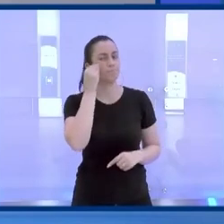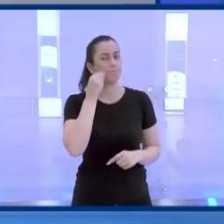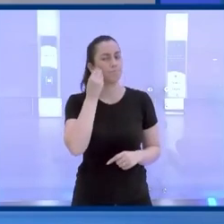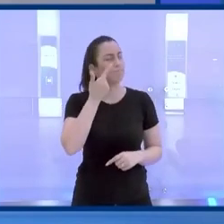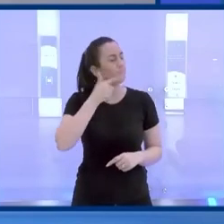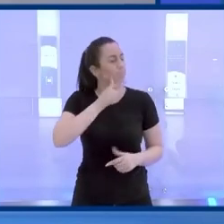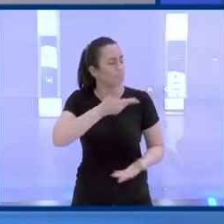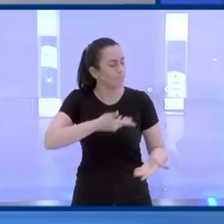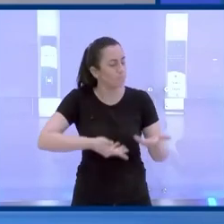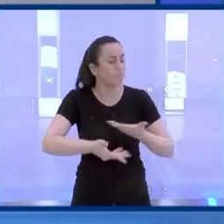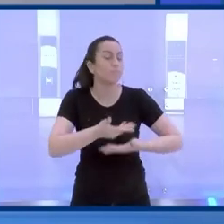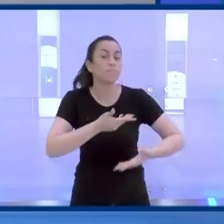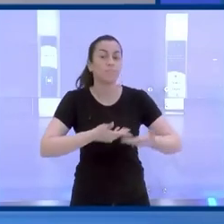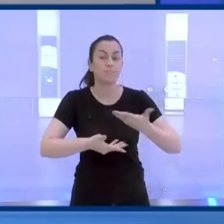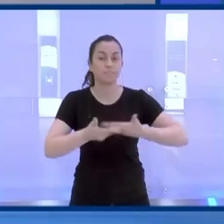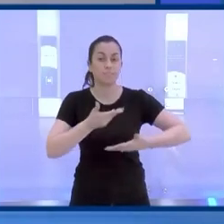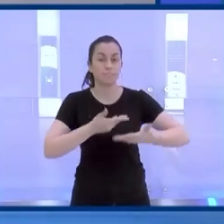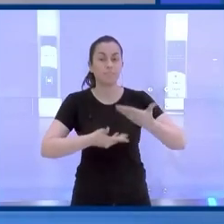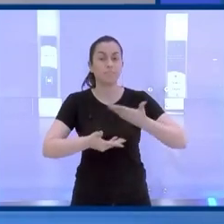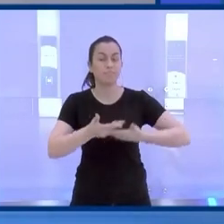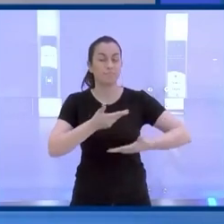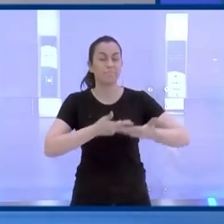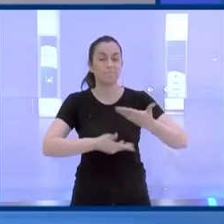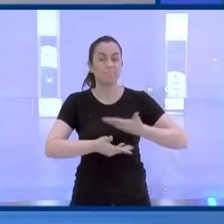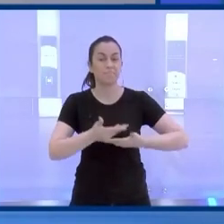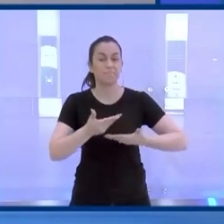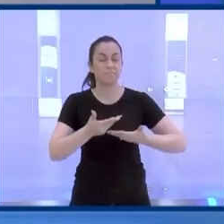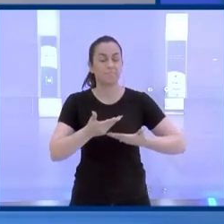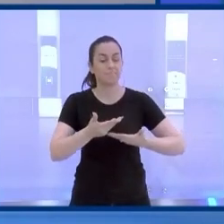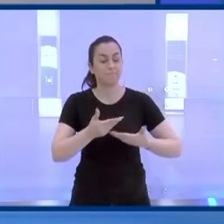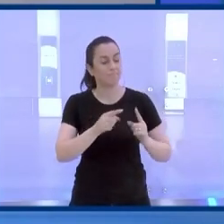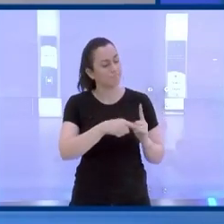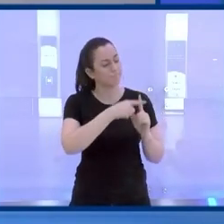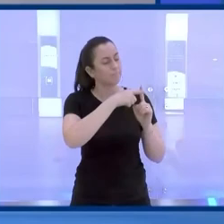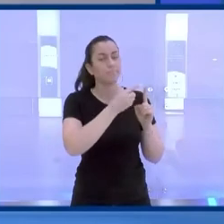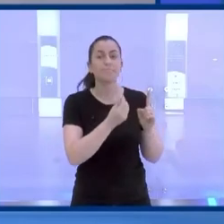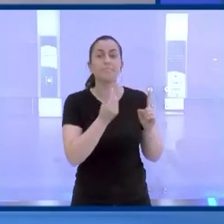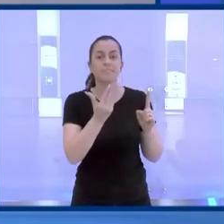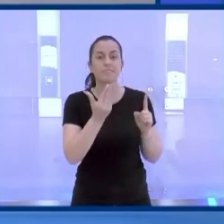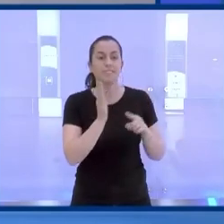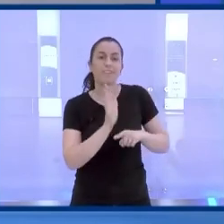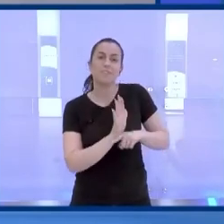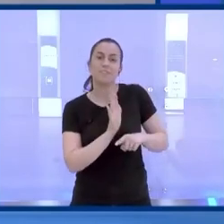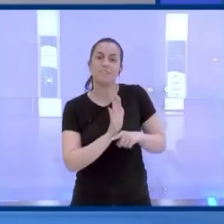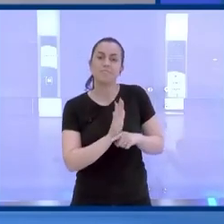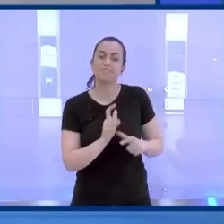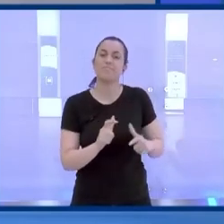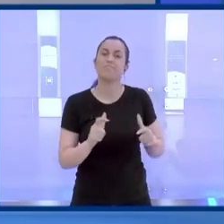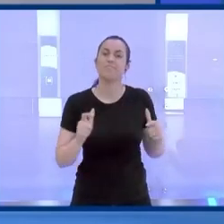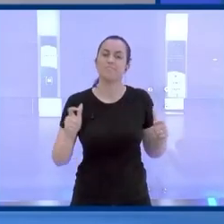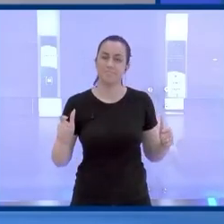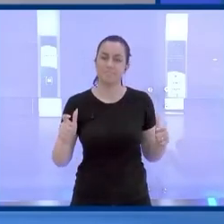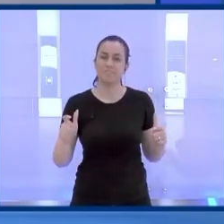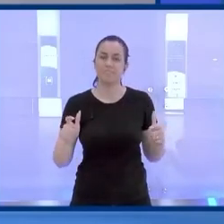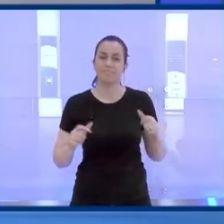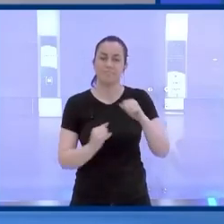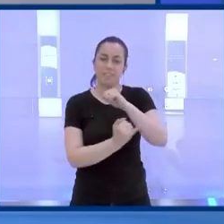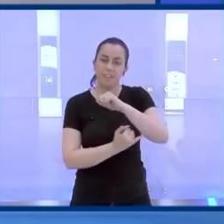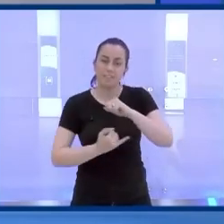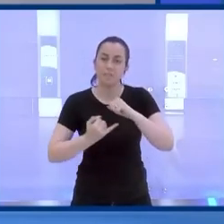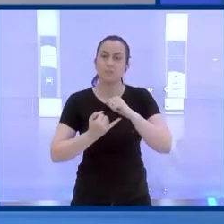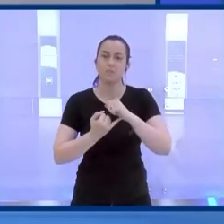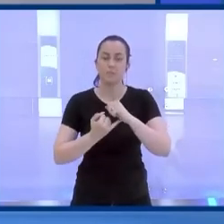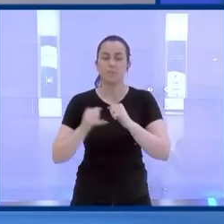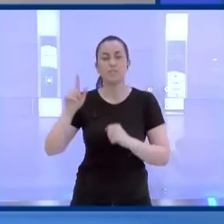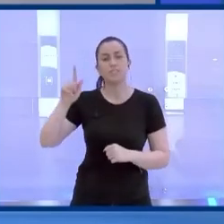gente possa fazer dessa soma um vetor de crescimento da infraestrutura de gás natural no